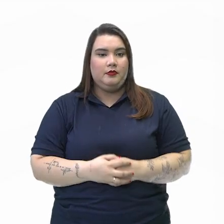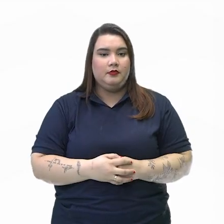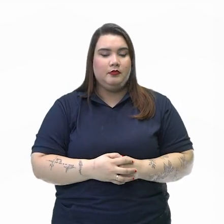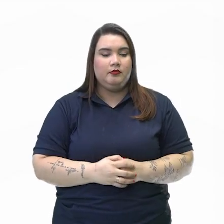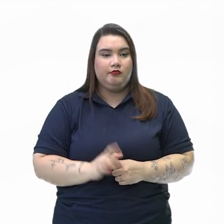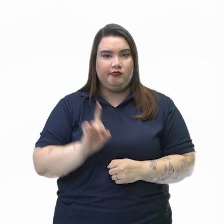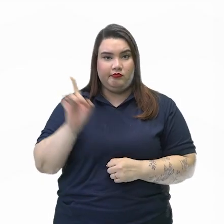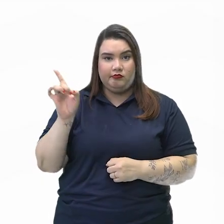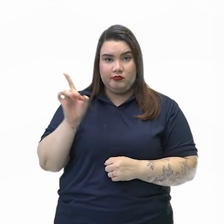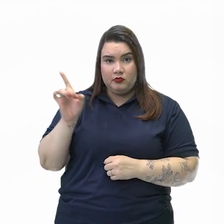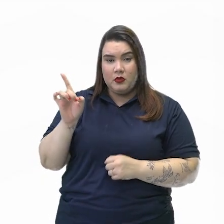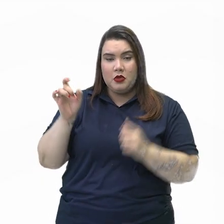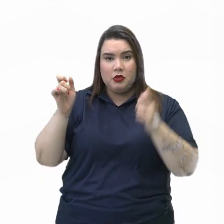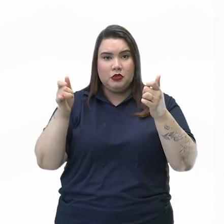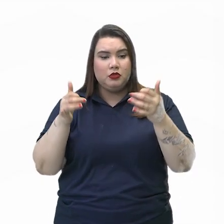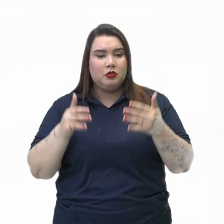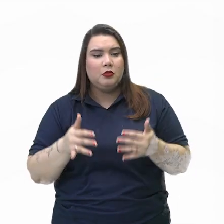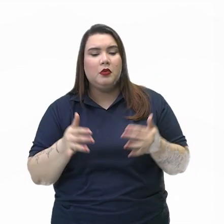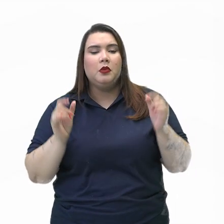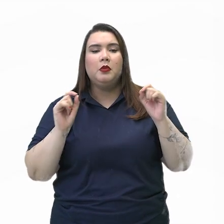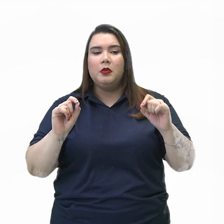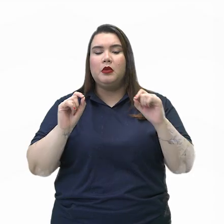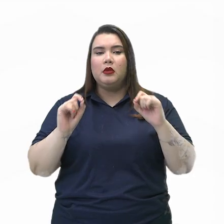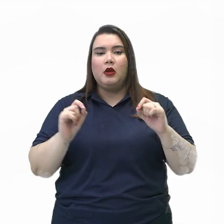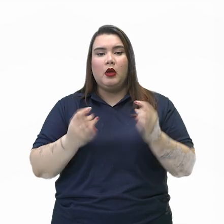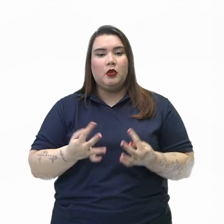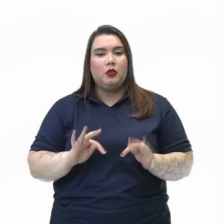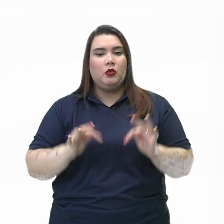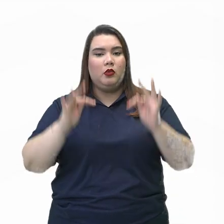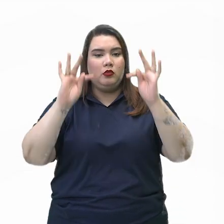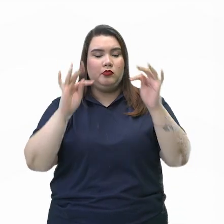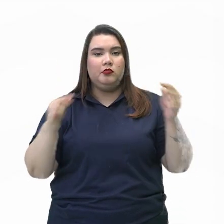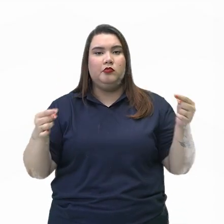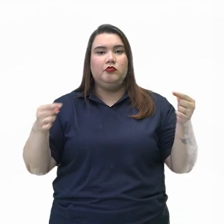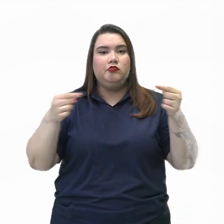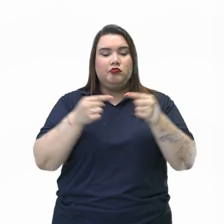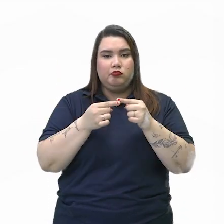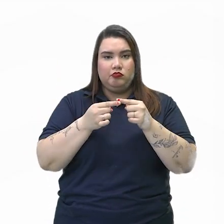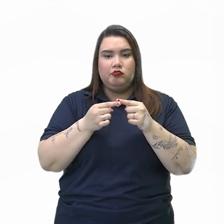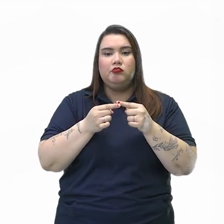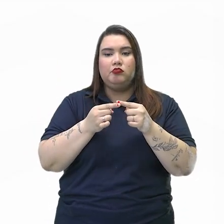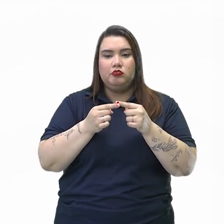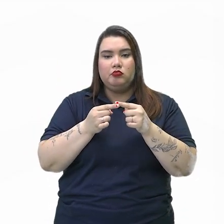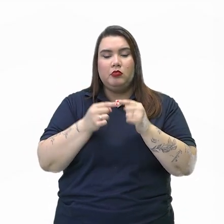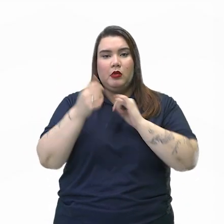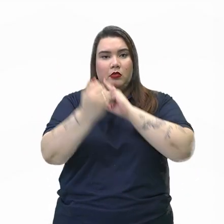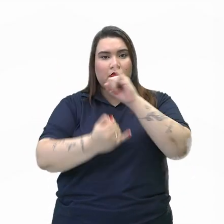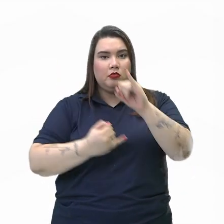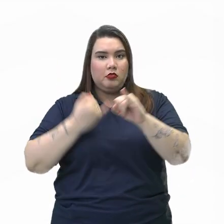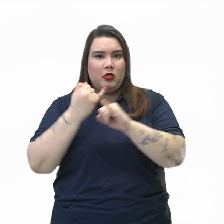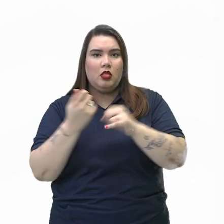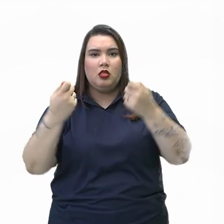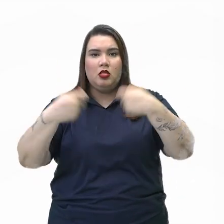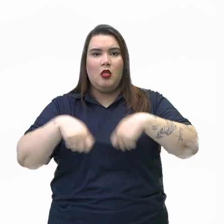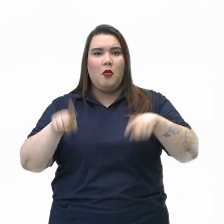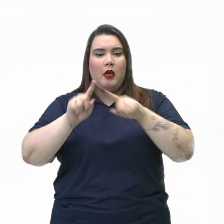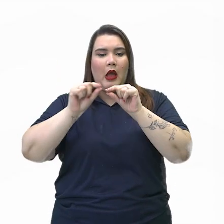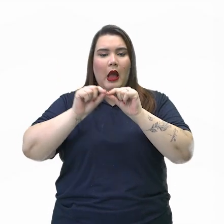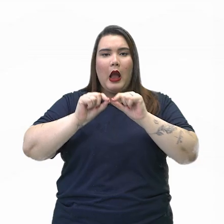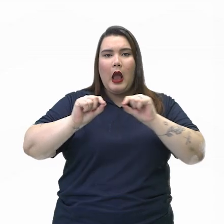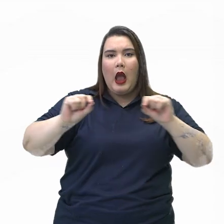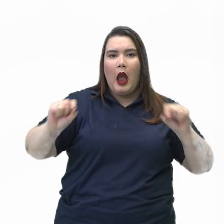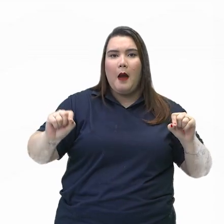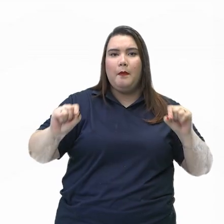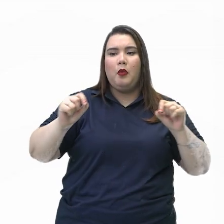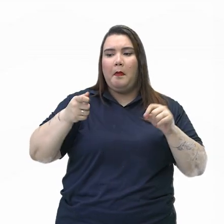Esse sinal aí, que é conhecido como Wi-Fi, é uma tecnologia para a conexão sem a necessidade de fio, né? O